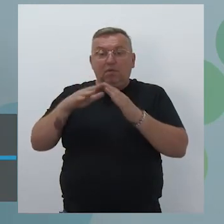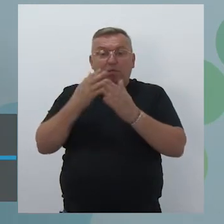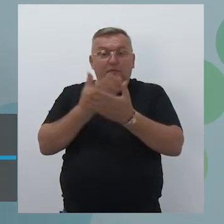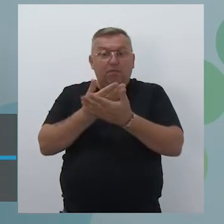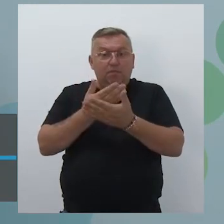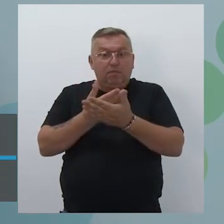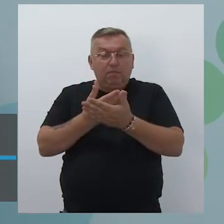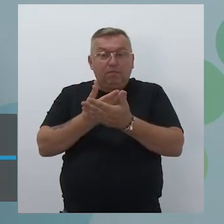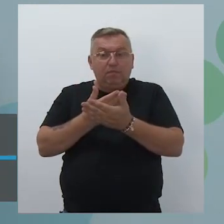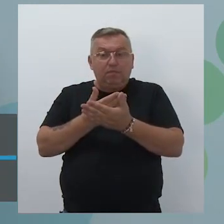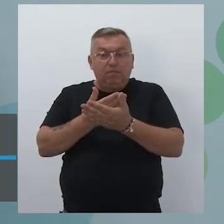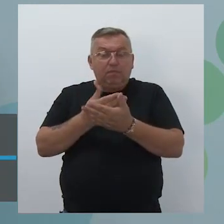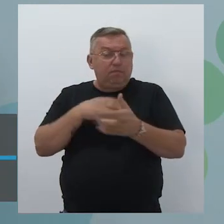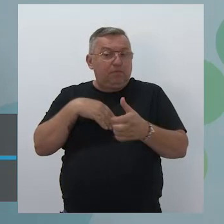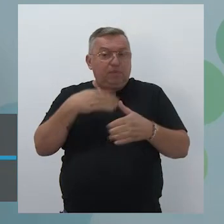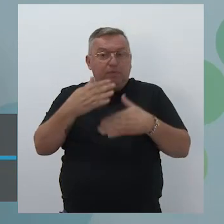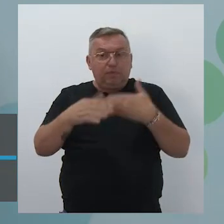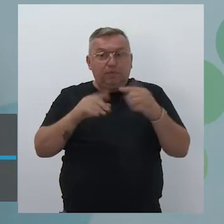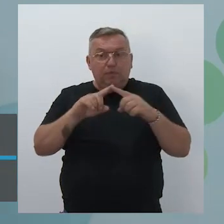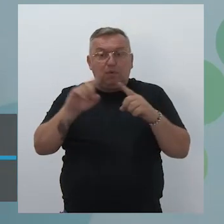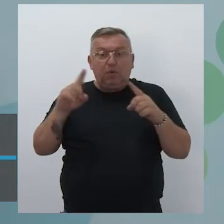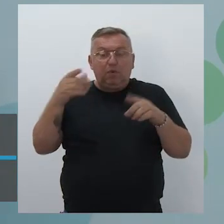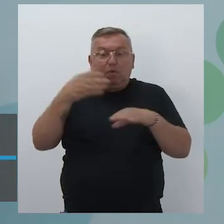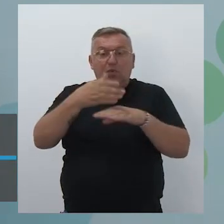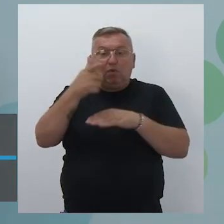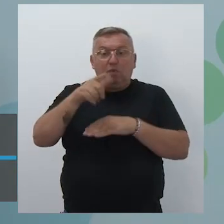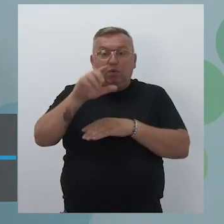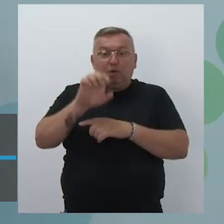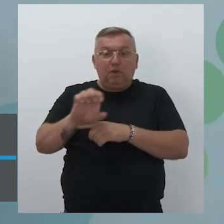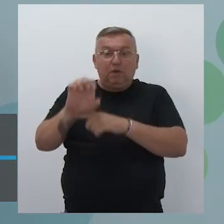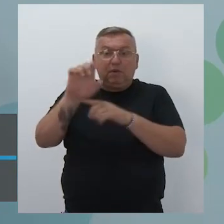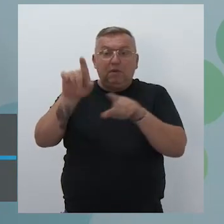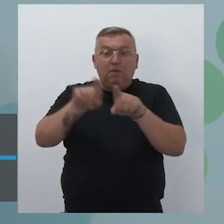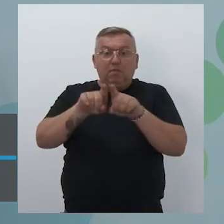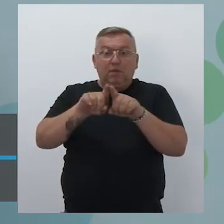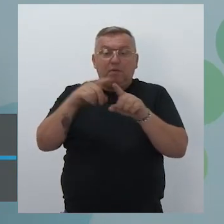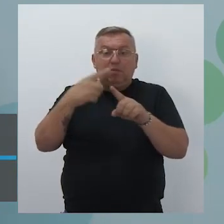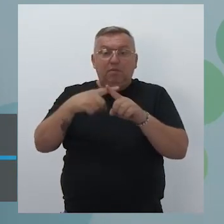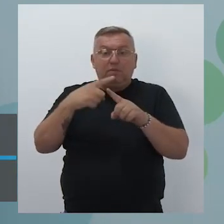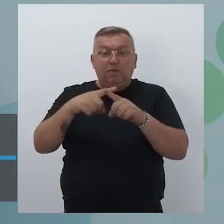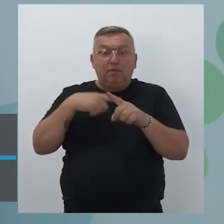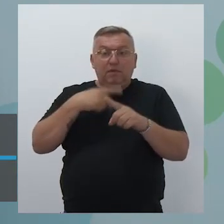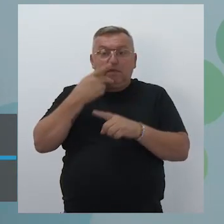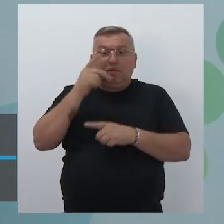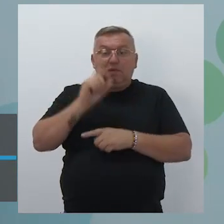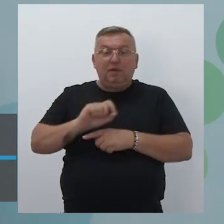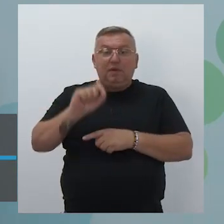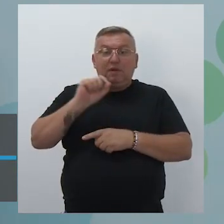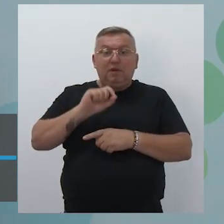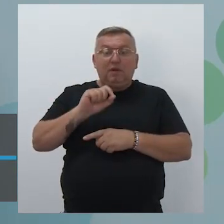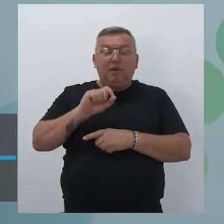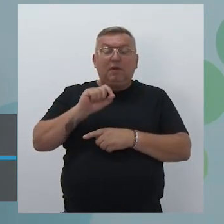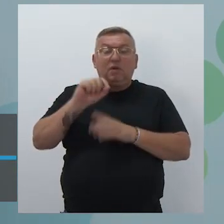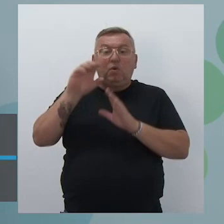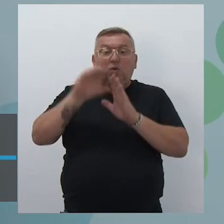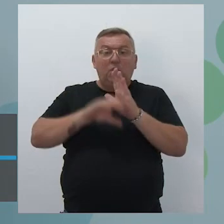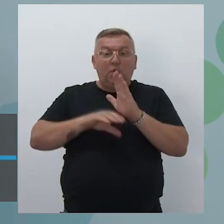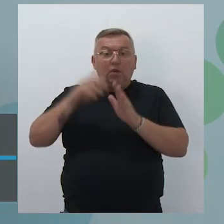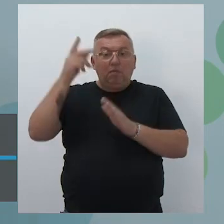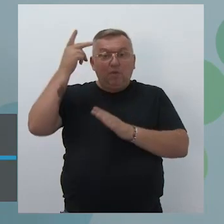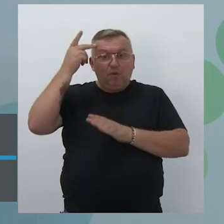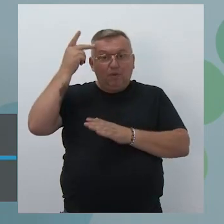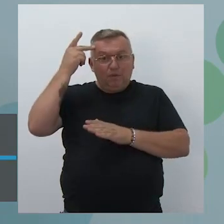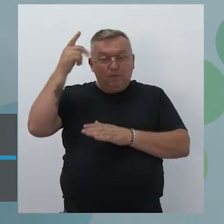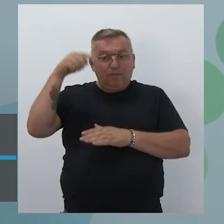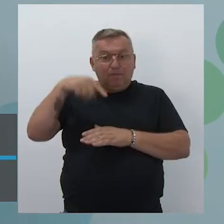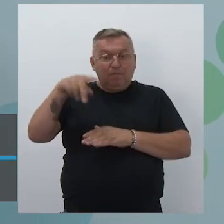escola e por aí vai, ou venha de outro estado também, porque há de se dizer, o currículo ele é paulista, ele é aqui